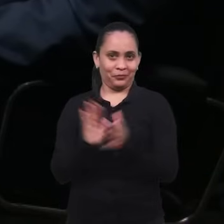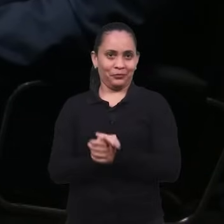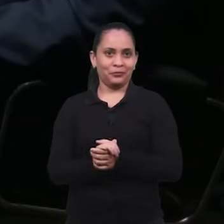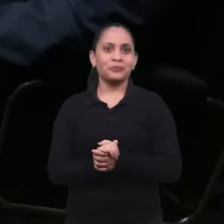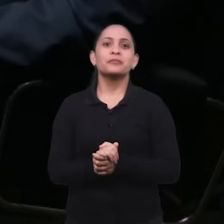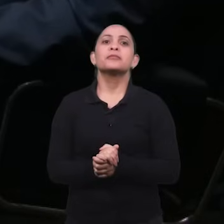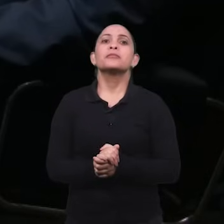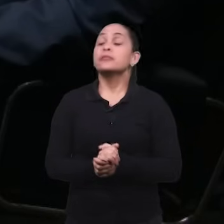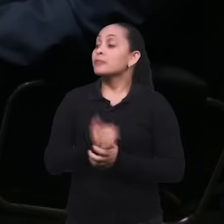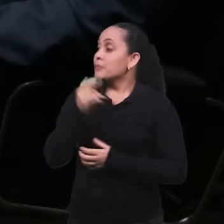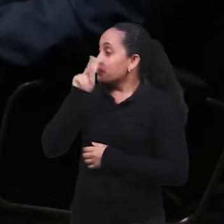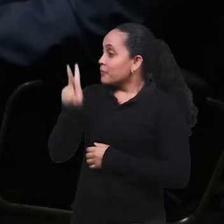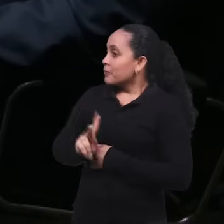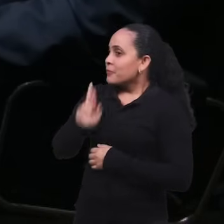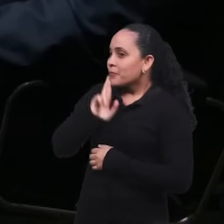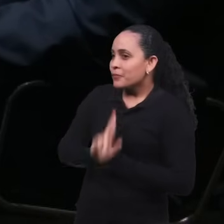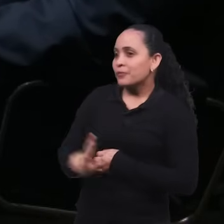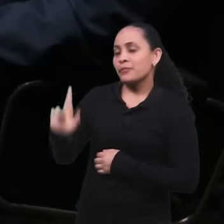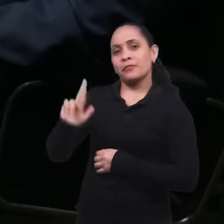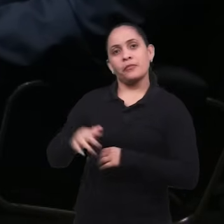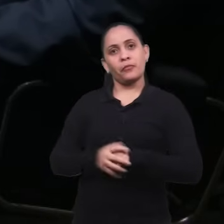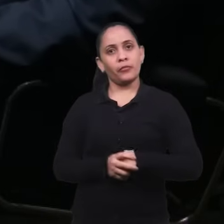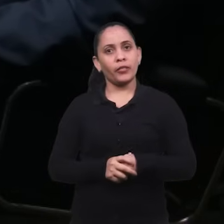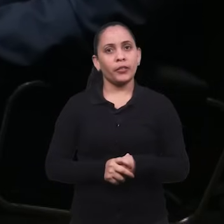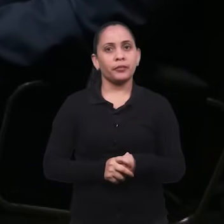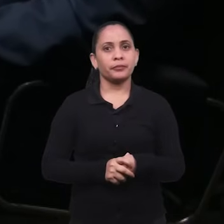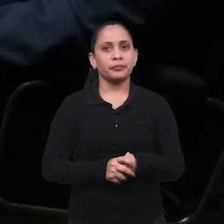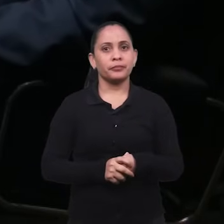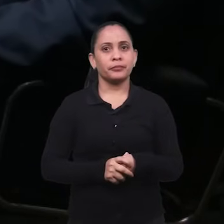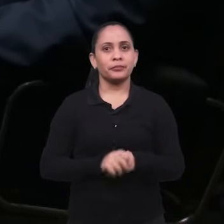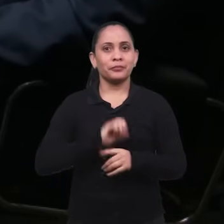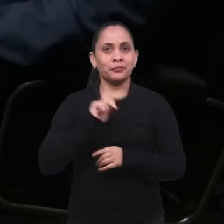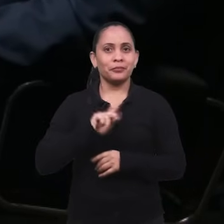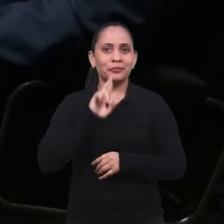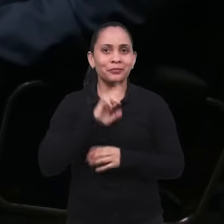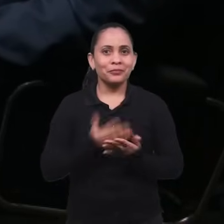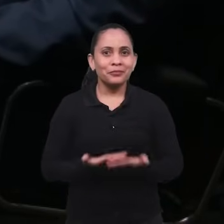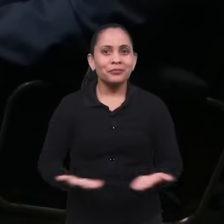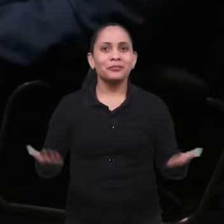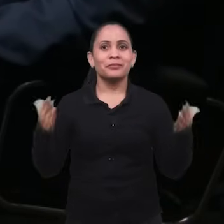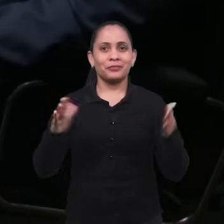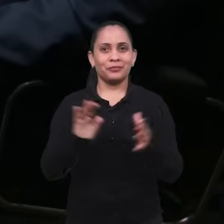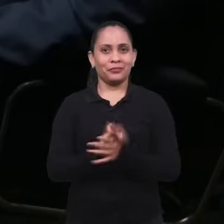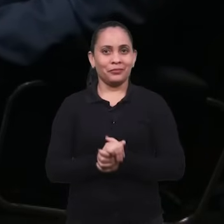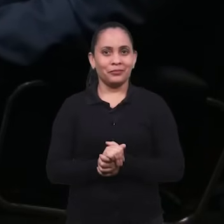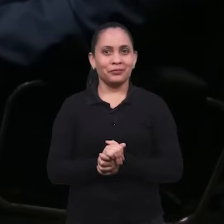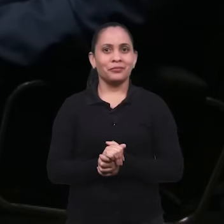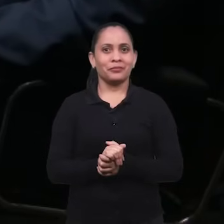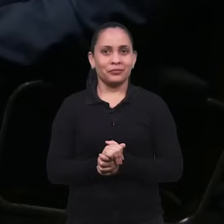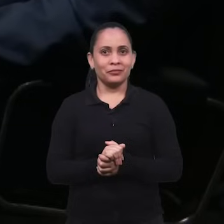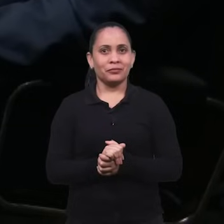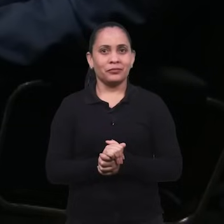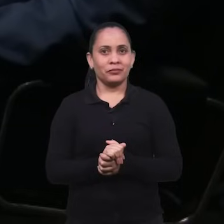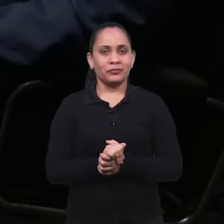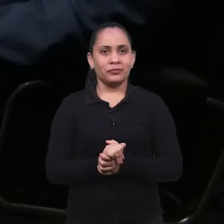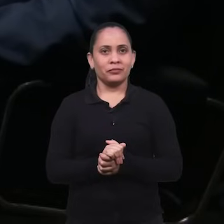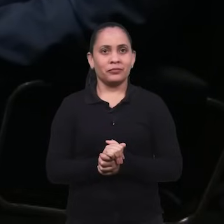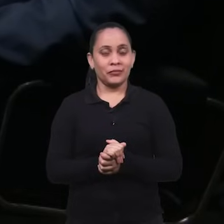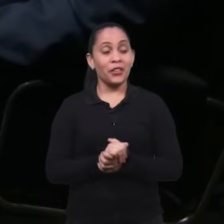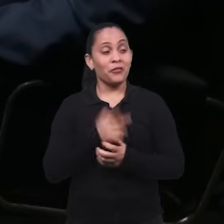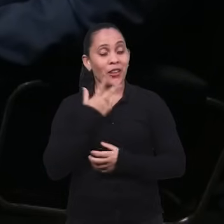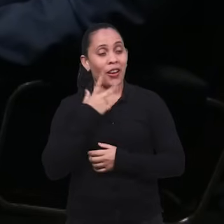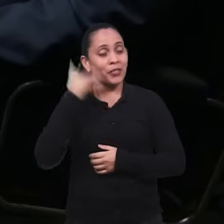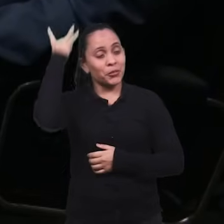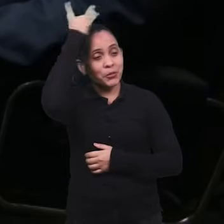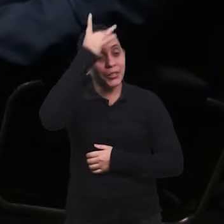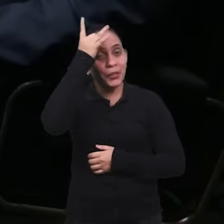Amém. Pastor Wallace Rosete, paz do Senhor. Paz do Senhor Josias, Peixoto e os irmãos que nos acompanhem. É sempre um privilégio, né? Falar do Espírito Santo é um privilégio.